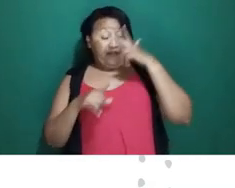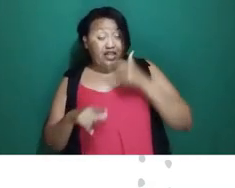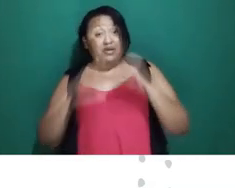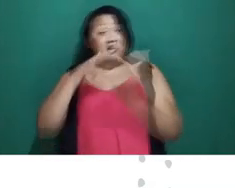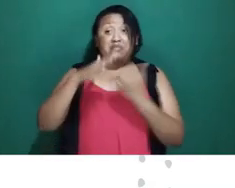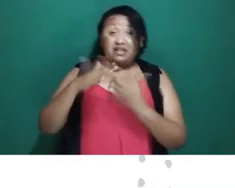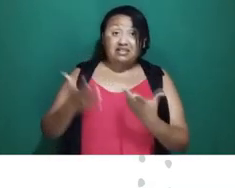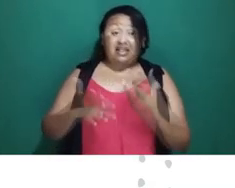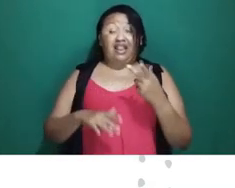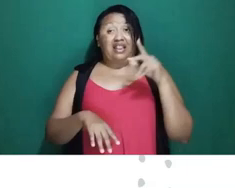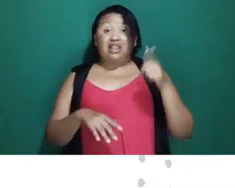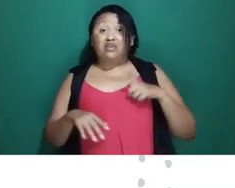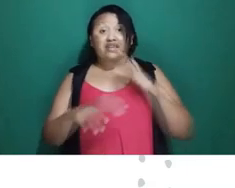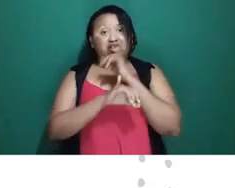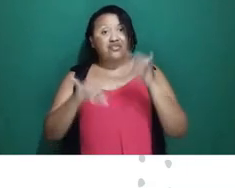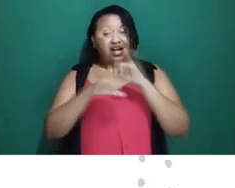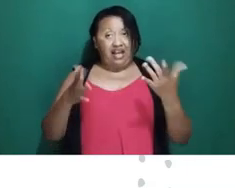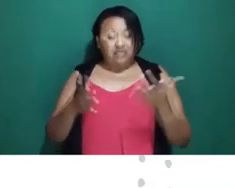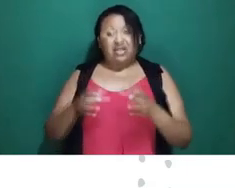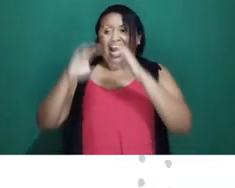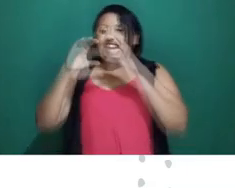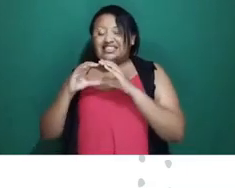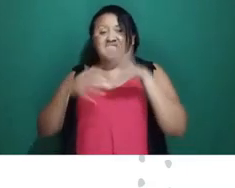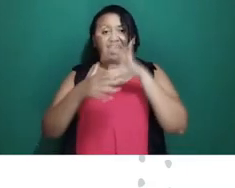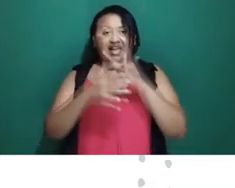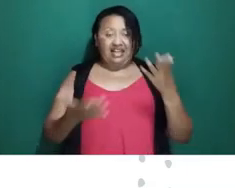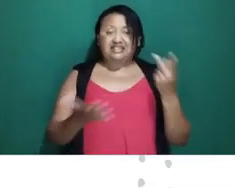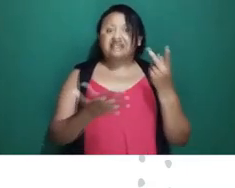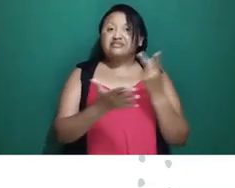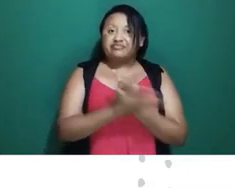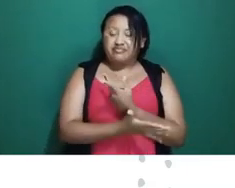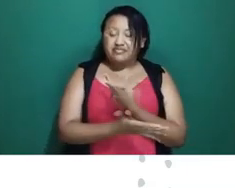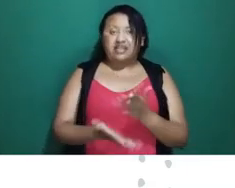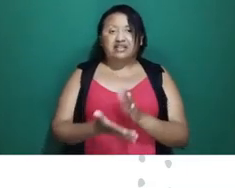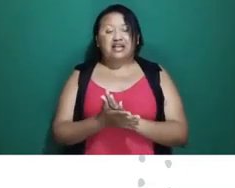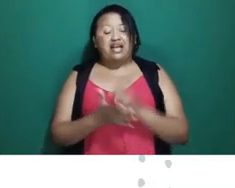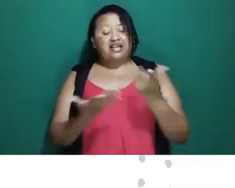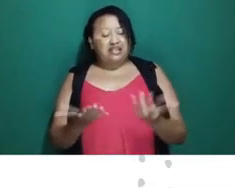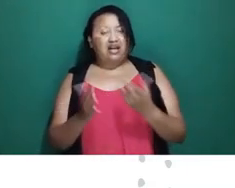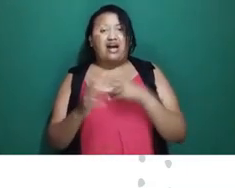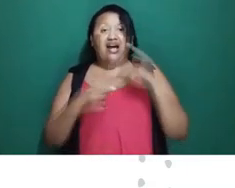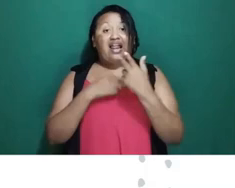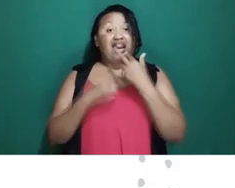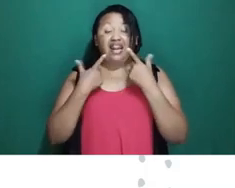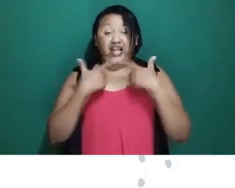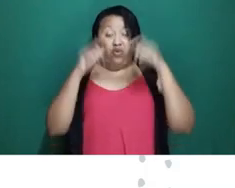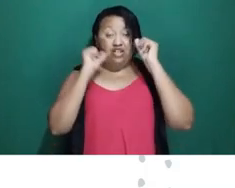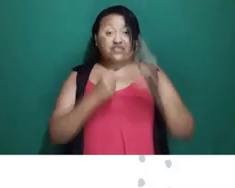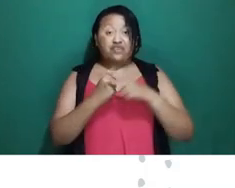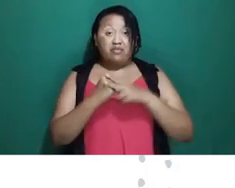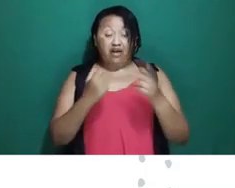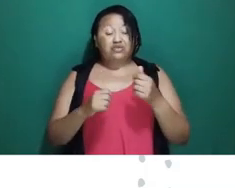que o sanduíche era a base de picanha a exemplo da parte verbal do texto 1 o nome da adoção